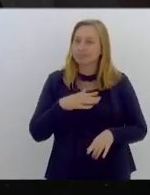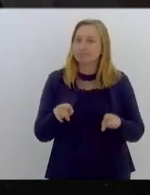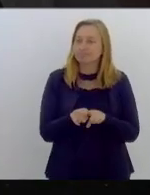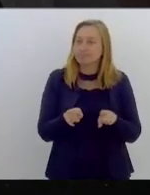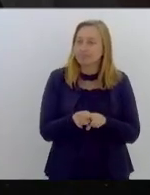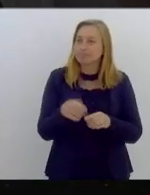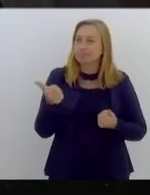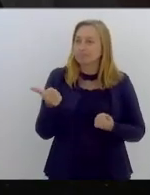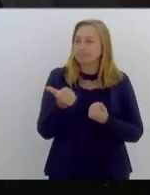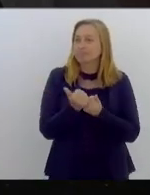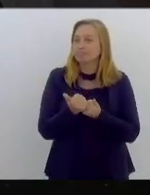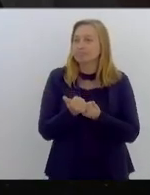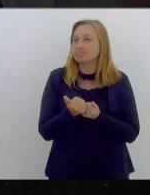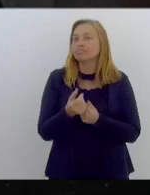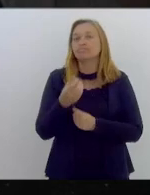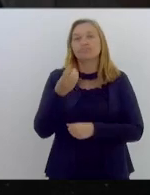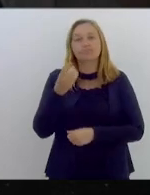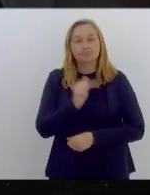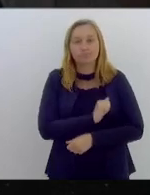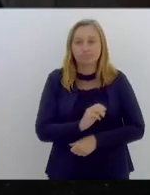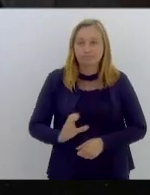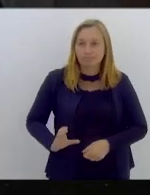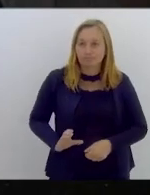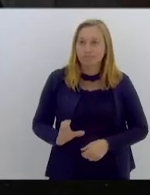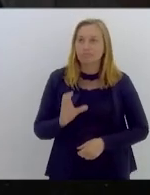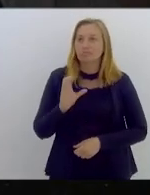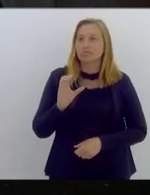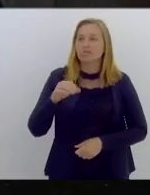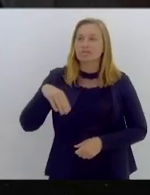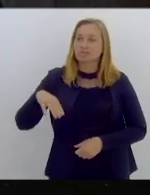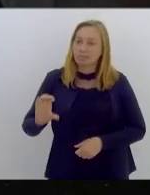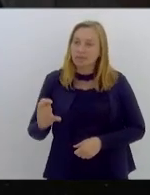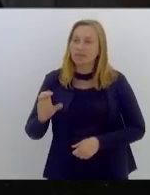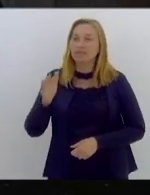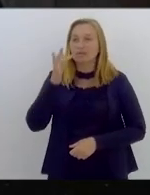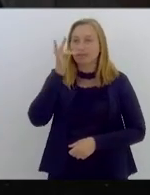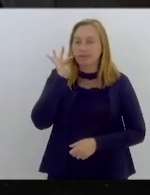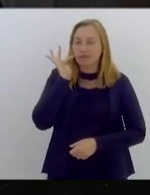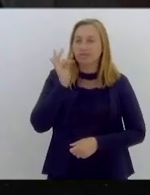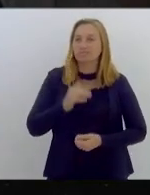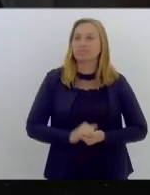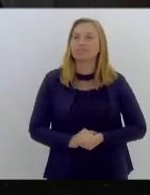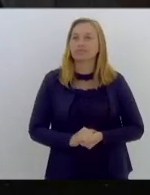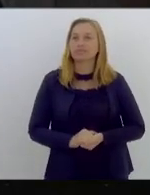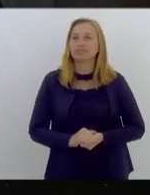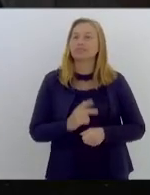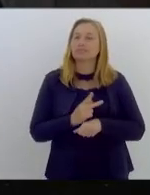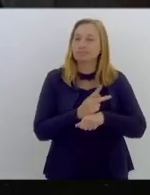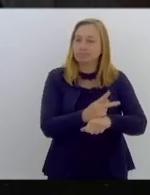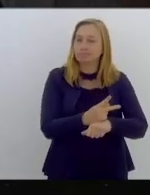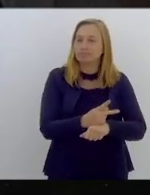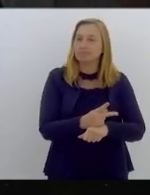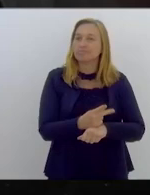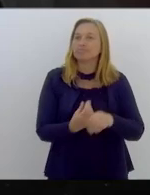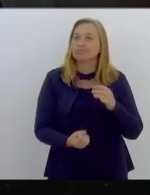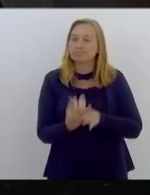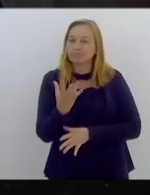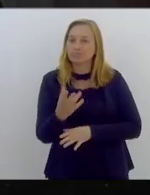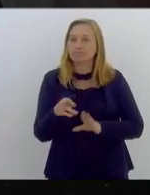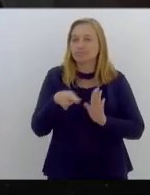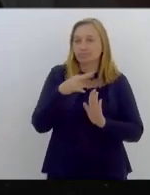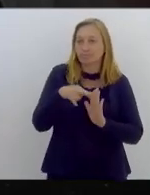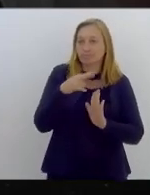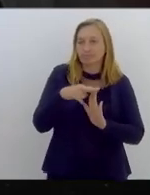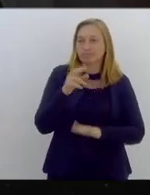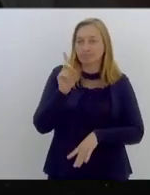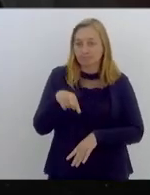com a coautoria do André Siciliano, do Carlos Mink e do Flávio Serafini. E o prêmio, uma vez instituído pela resolução, ele